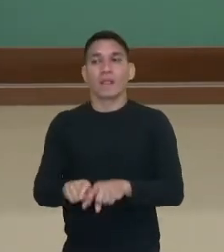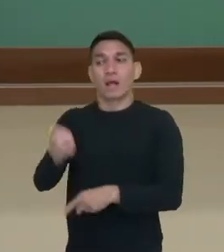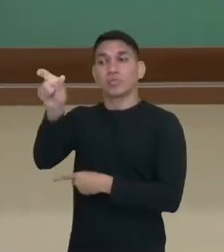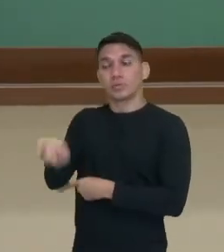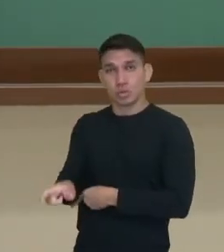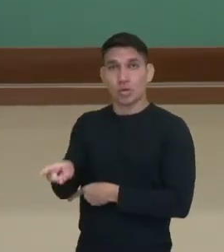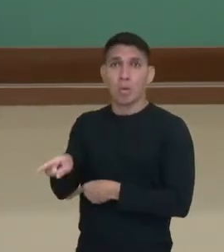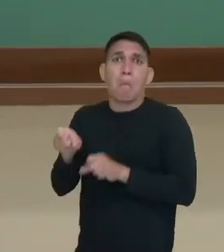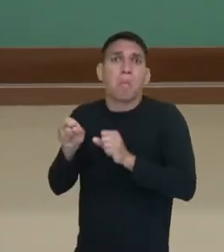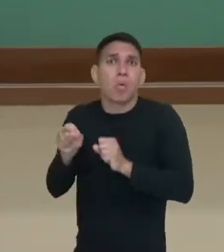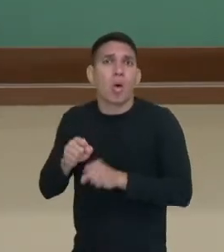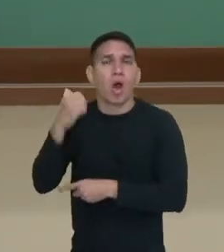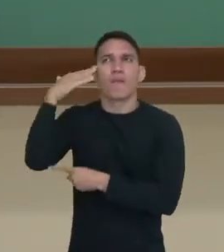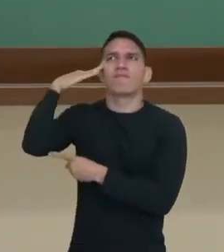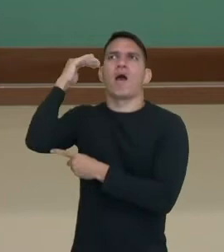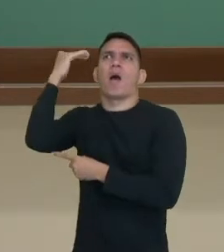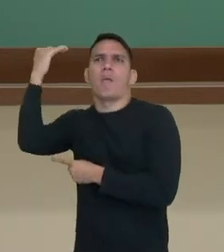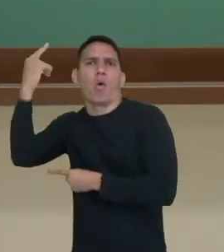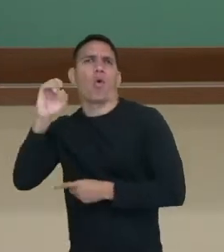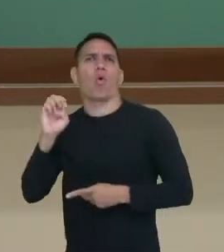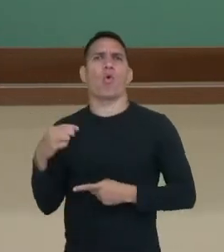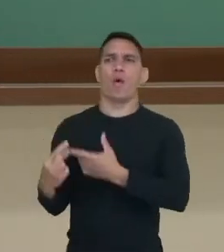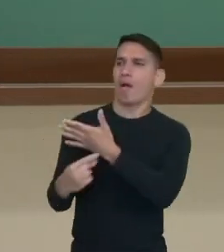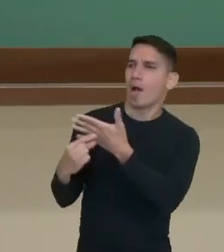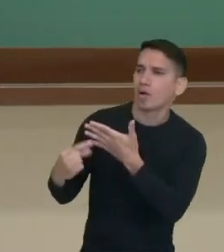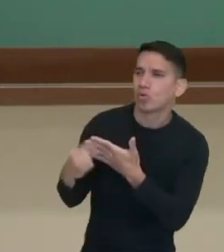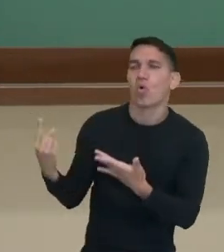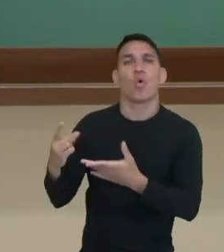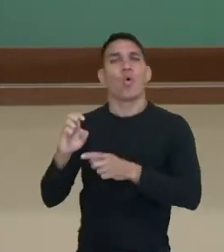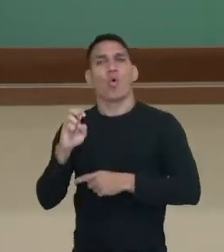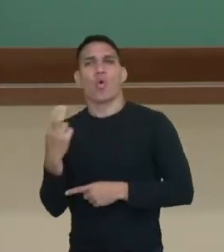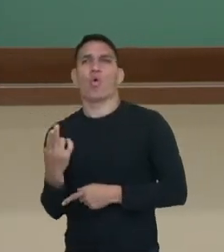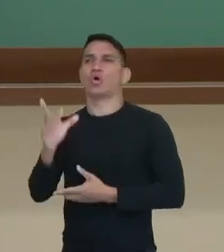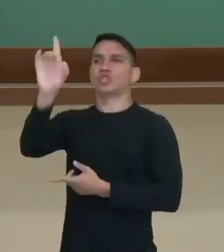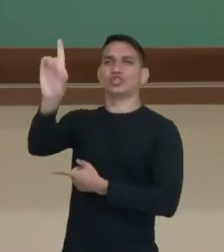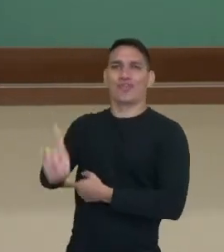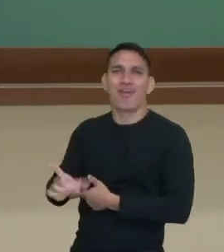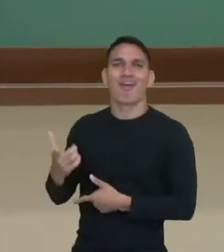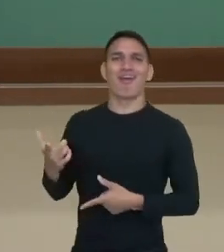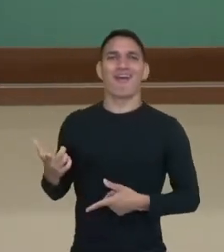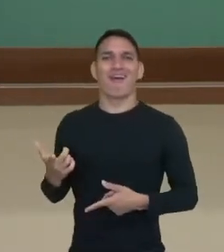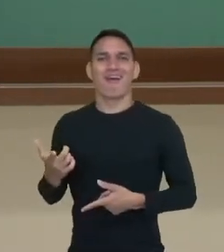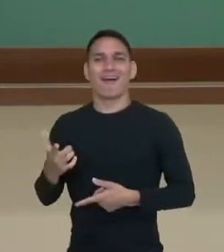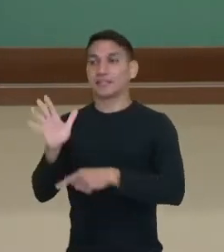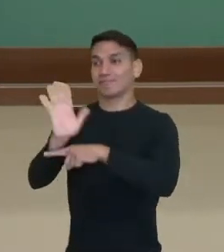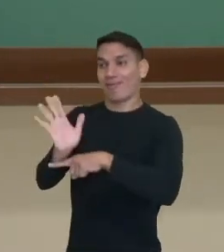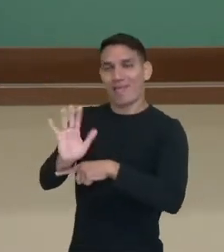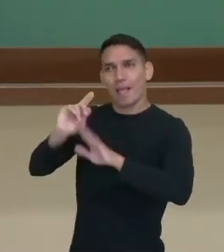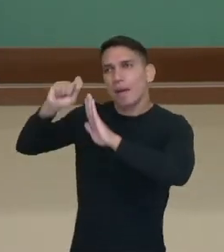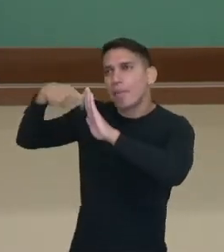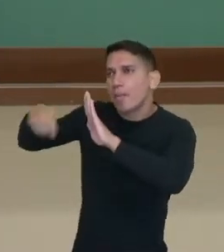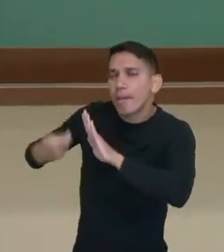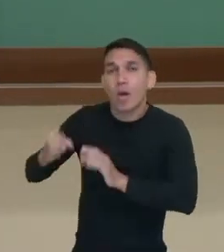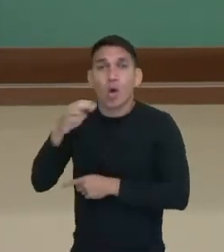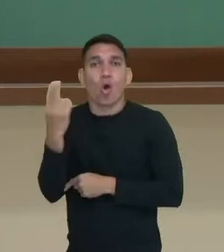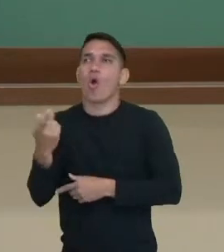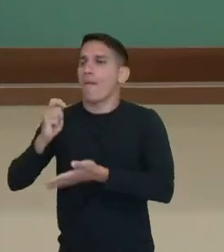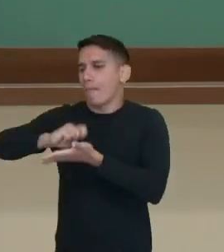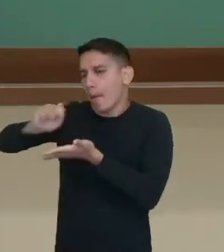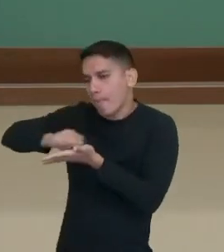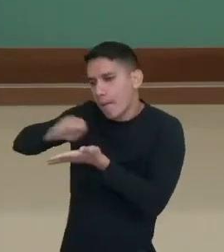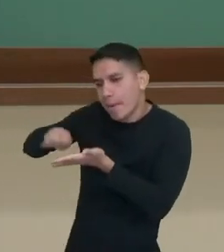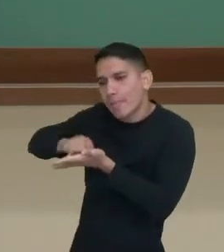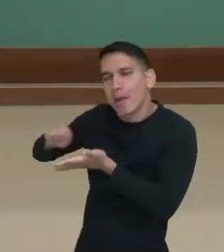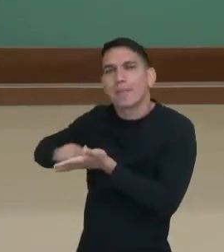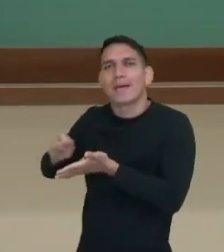uma personalidade, pode ser um autor, pode ser um diretor de cinema, pode ser um escritor de novelas, mas, de